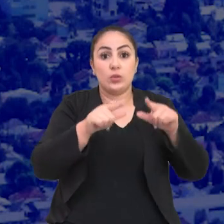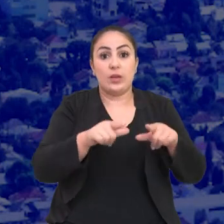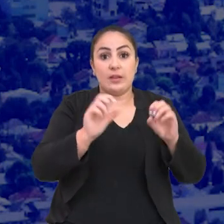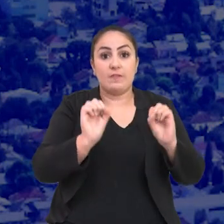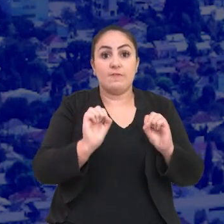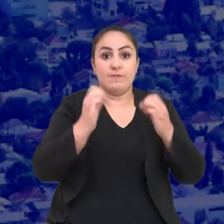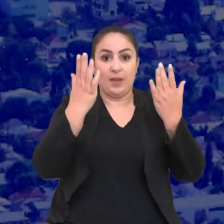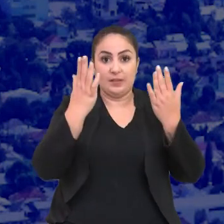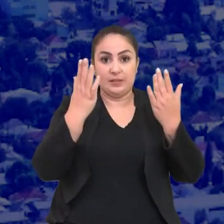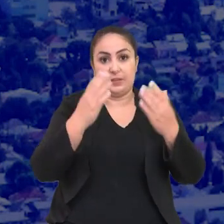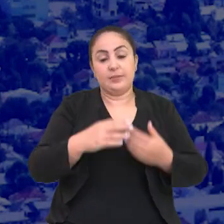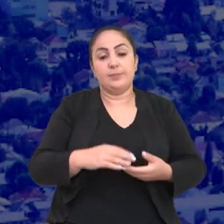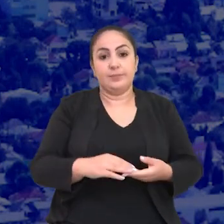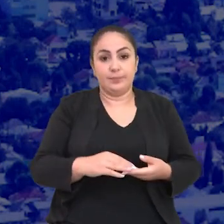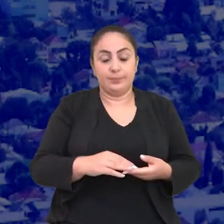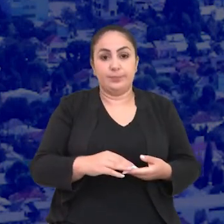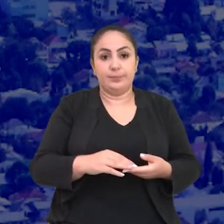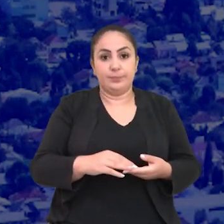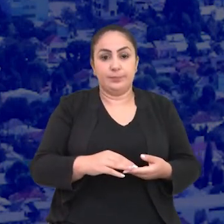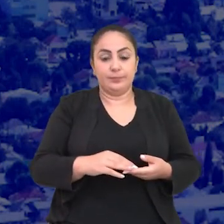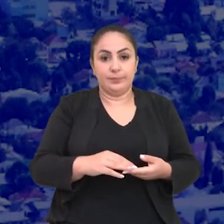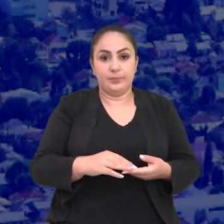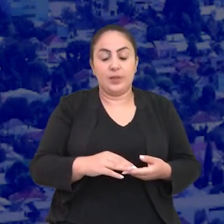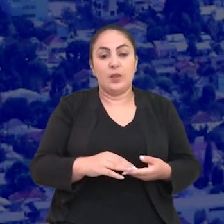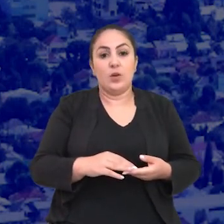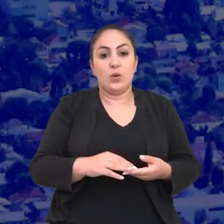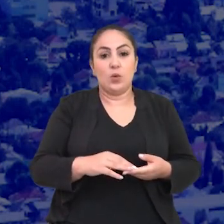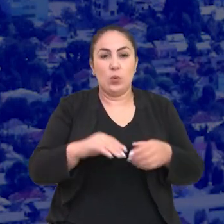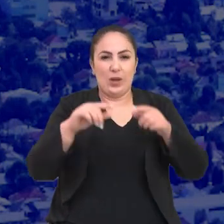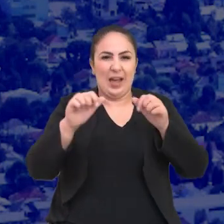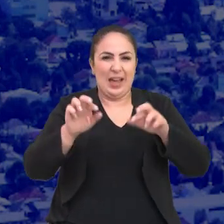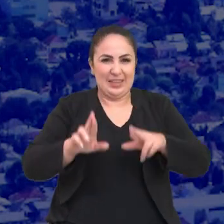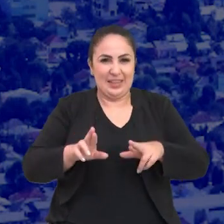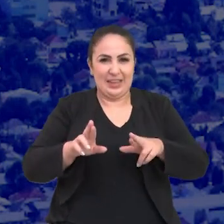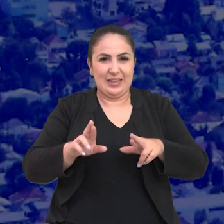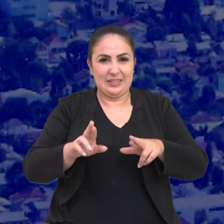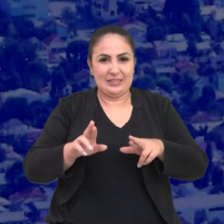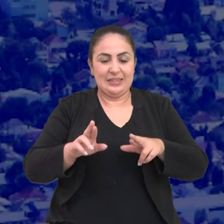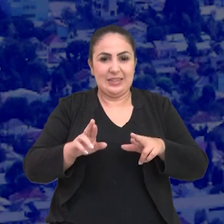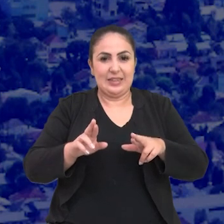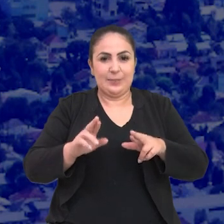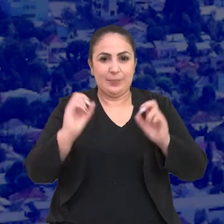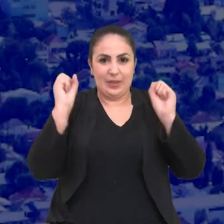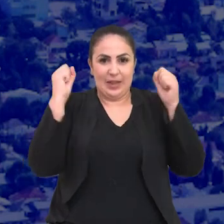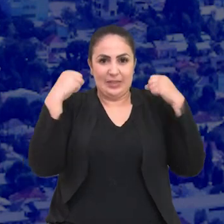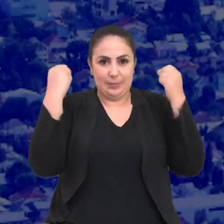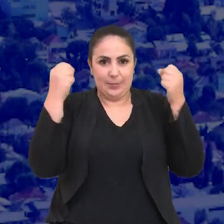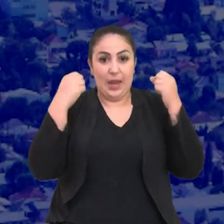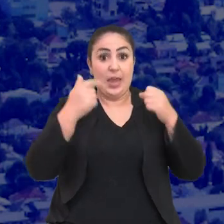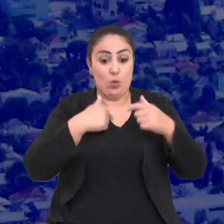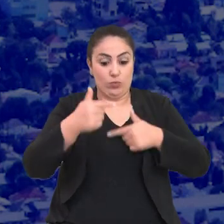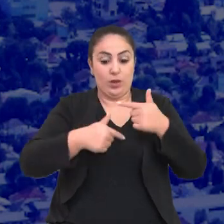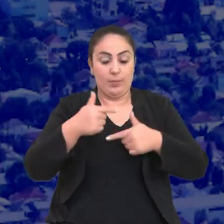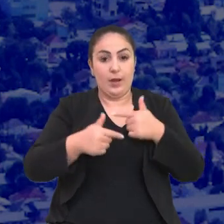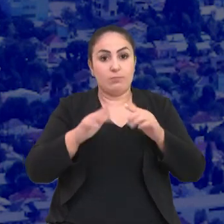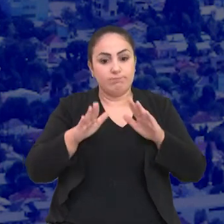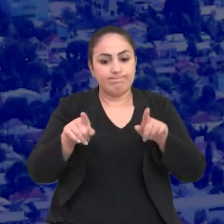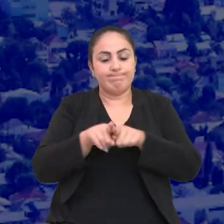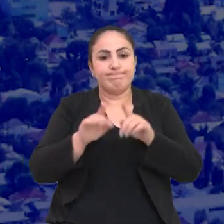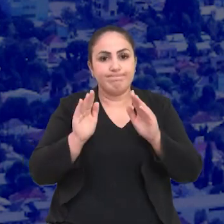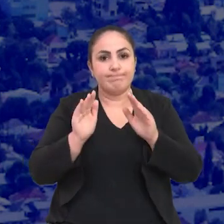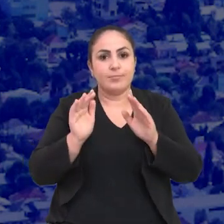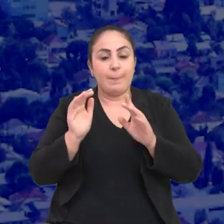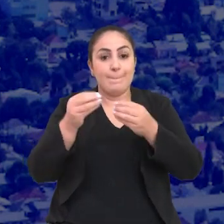com festas clandestinas. O setor fitness, onde eu trabalho, também